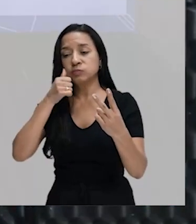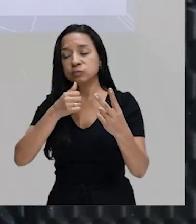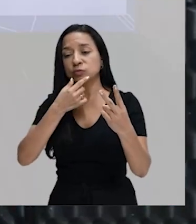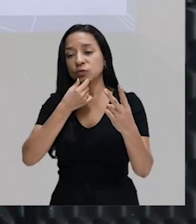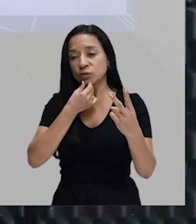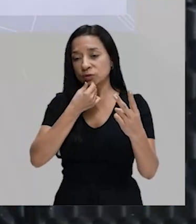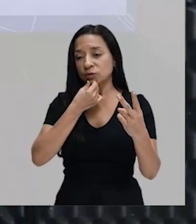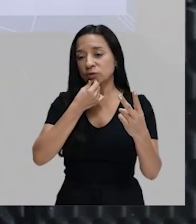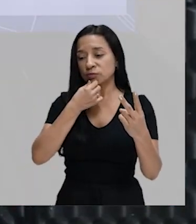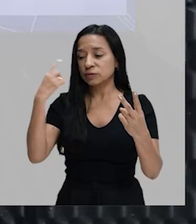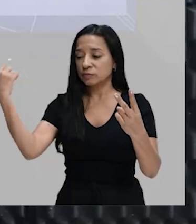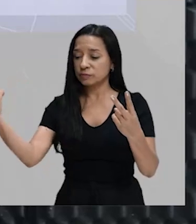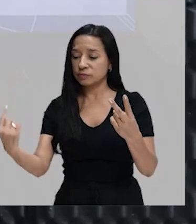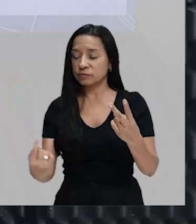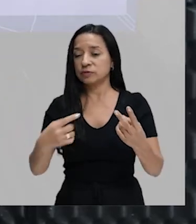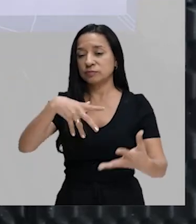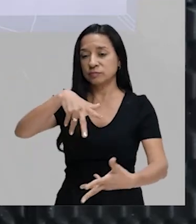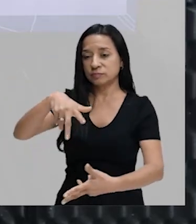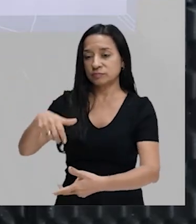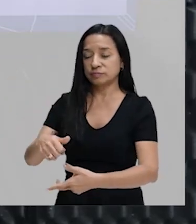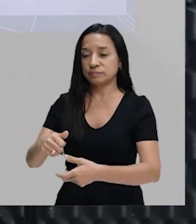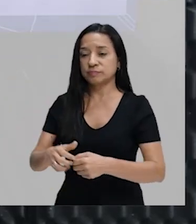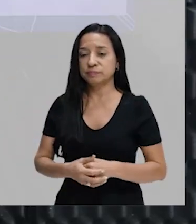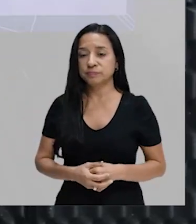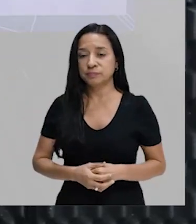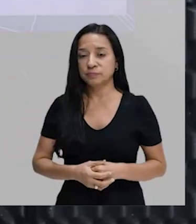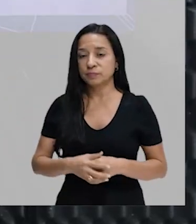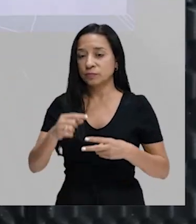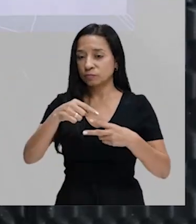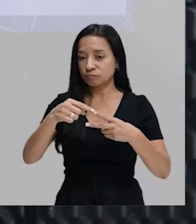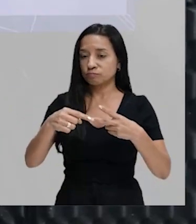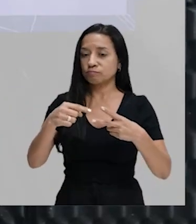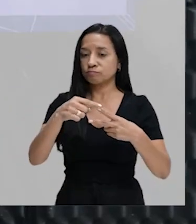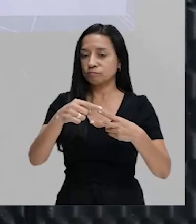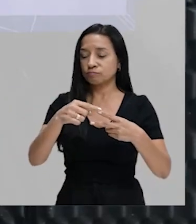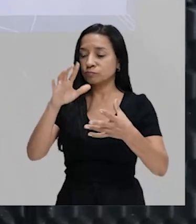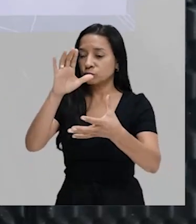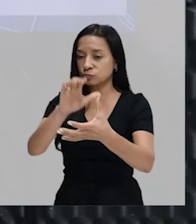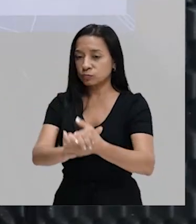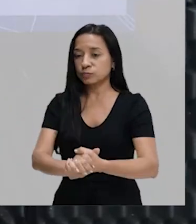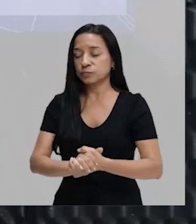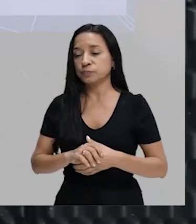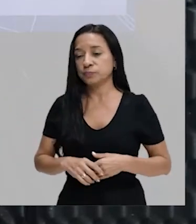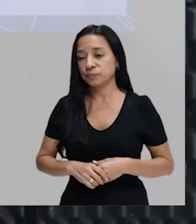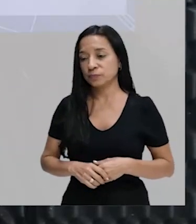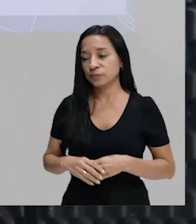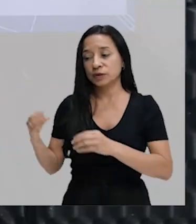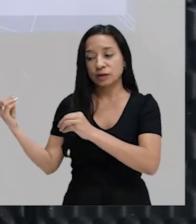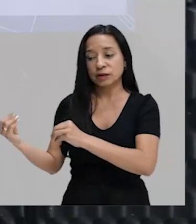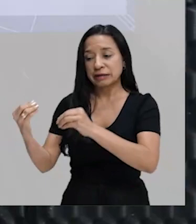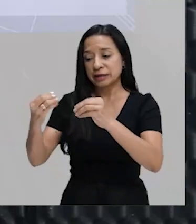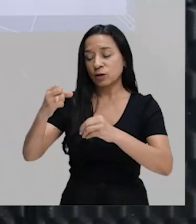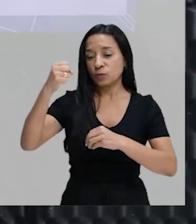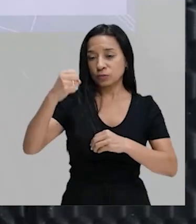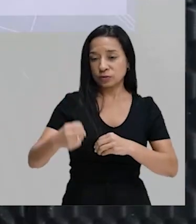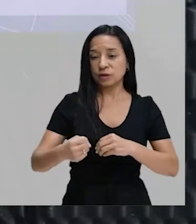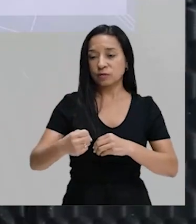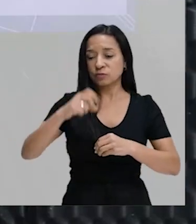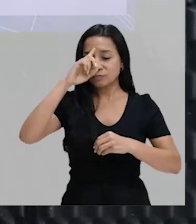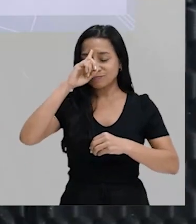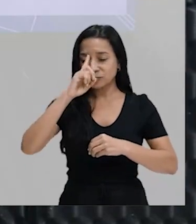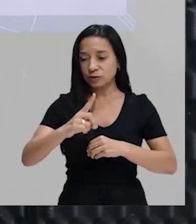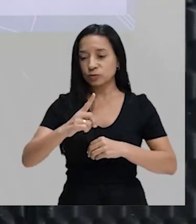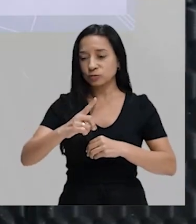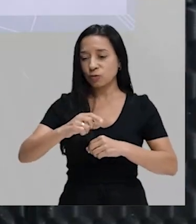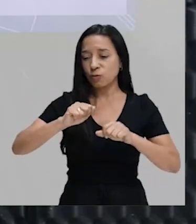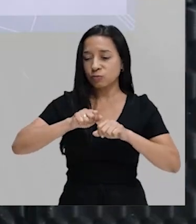Oclo. O Deus do Sol deu-lhes um cetro de ouro e ordenou civilizar o mundo e fundar um